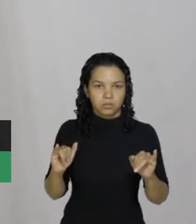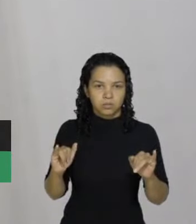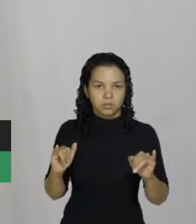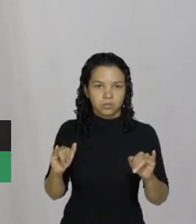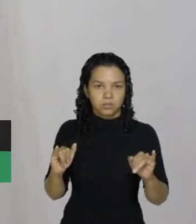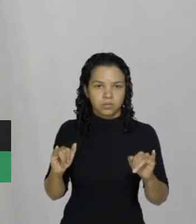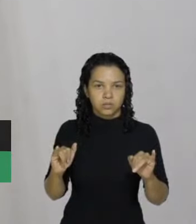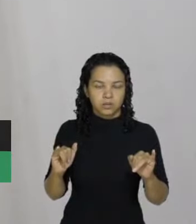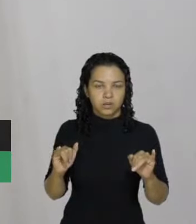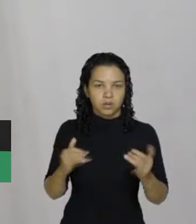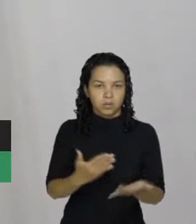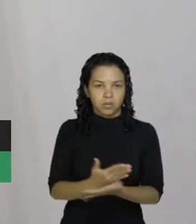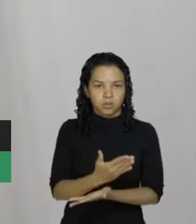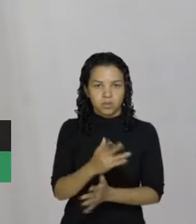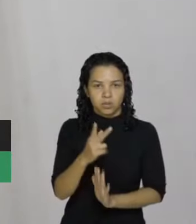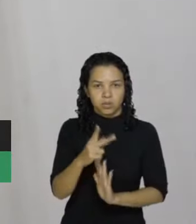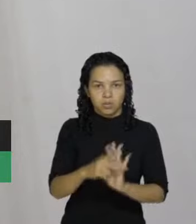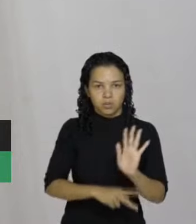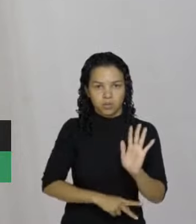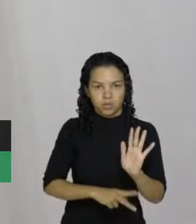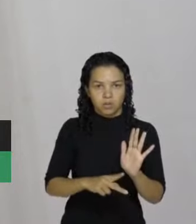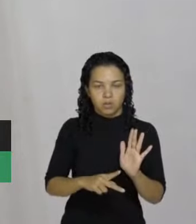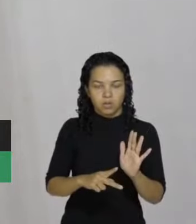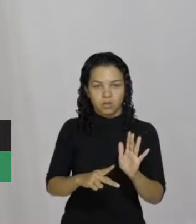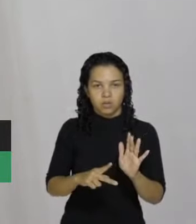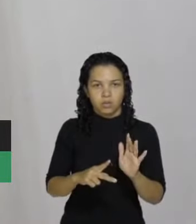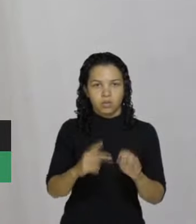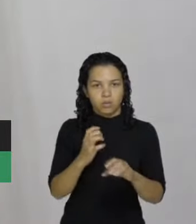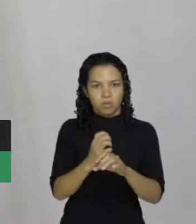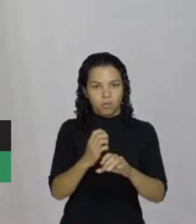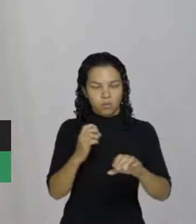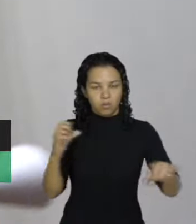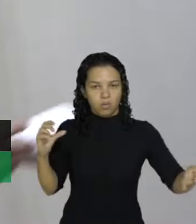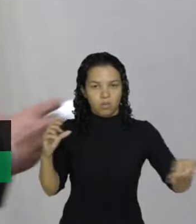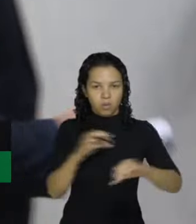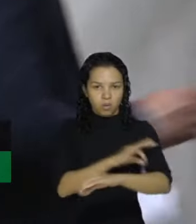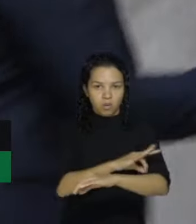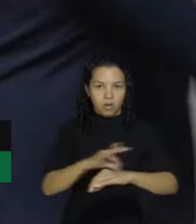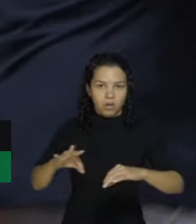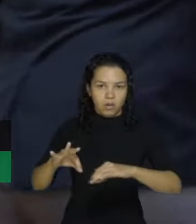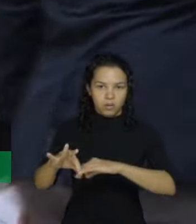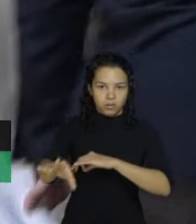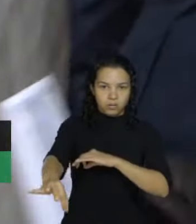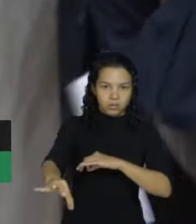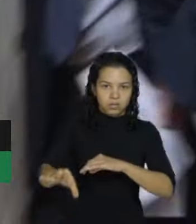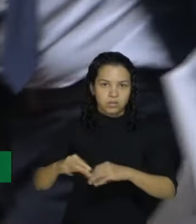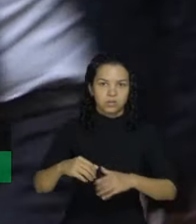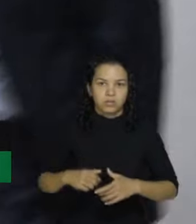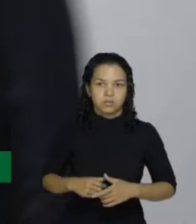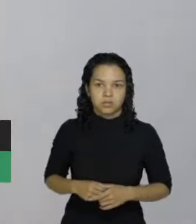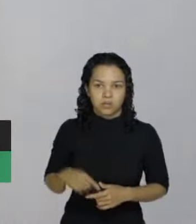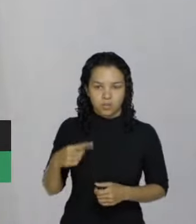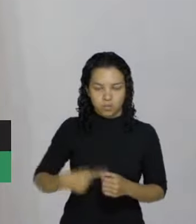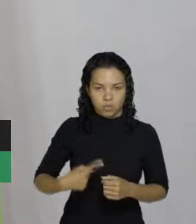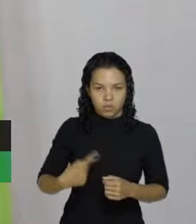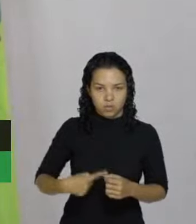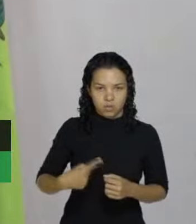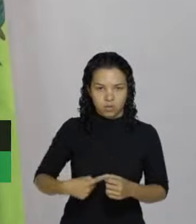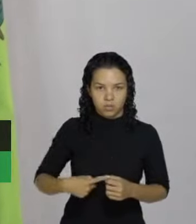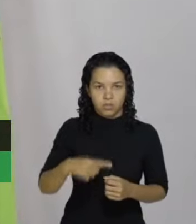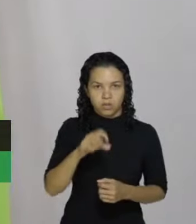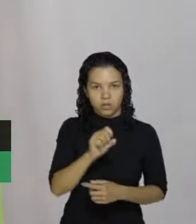para aprovação de projetos arquitetônicos pelos municípios de Santa Catarina. Todos nós